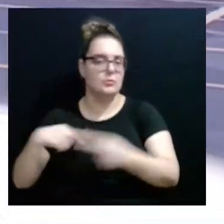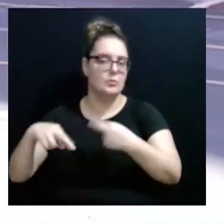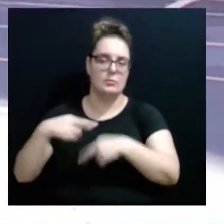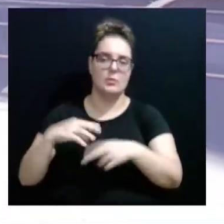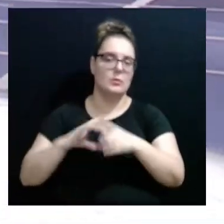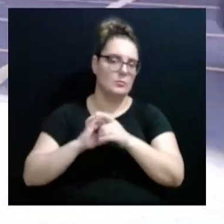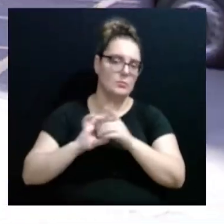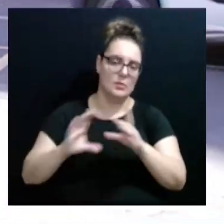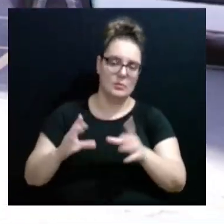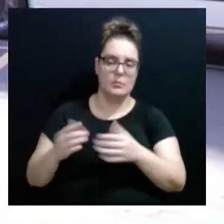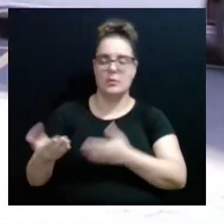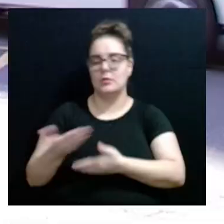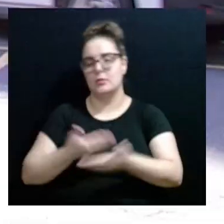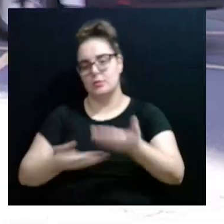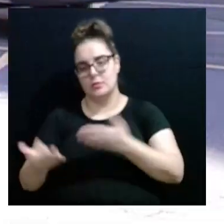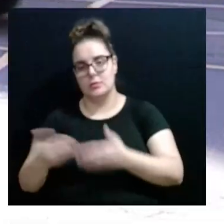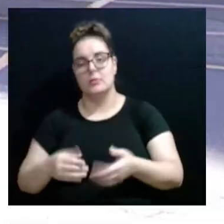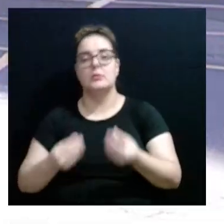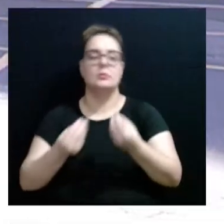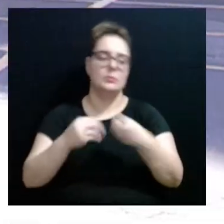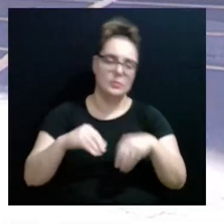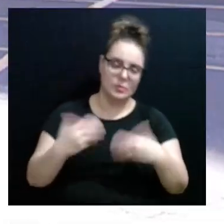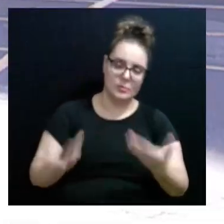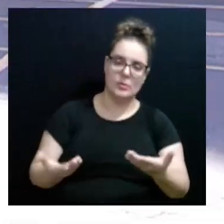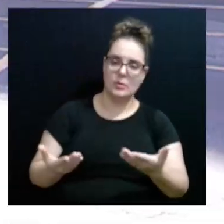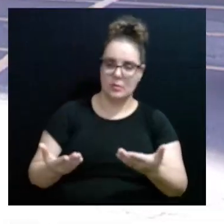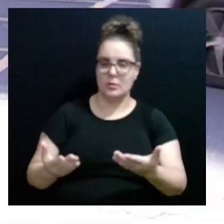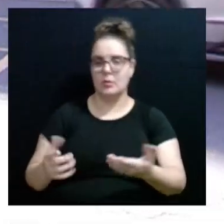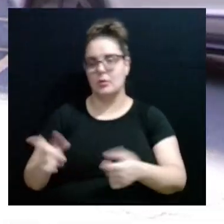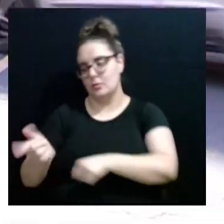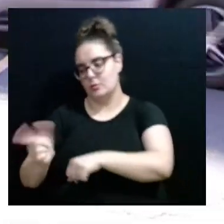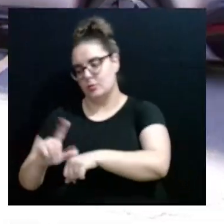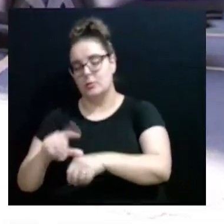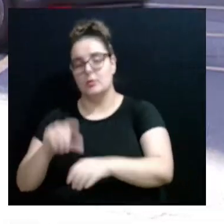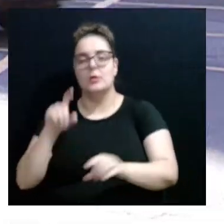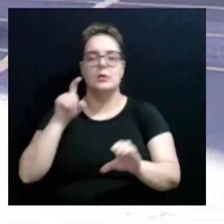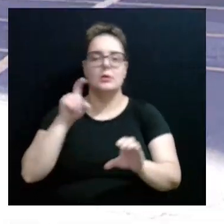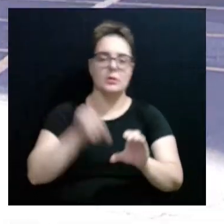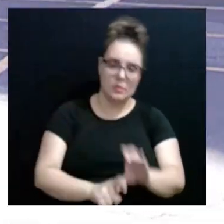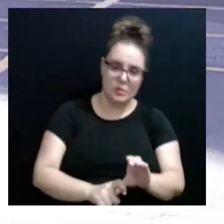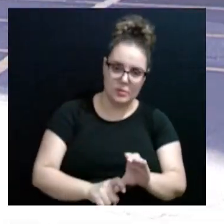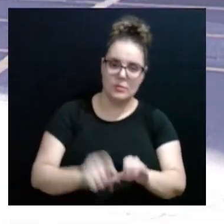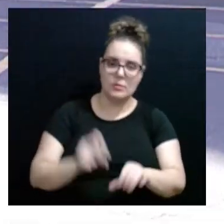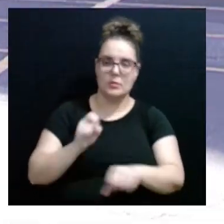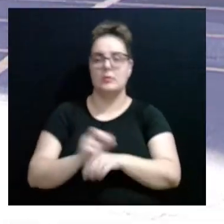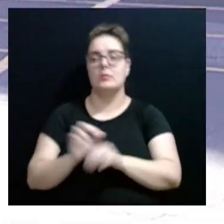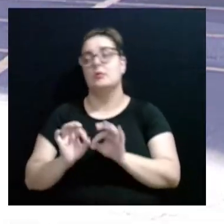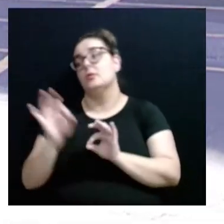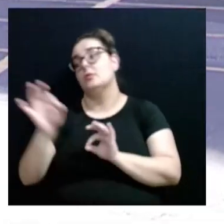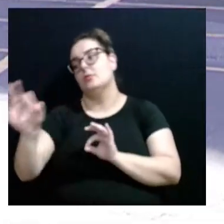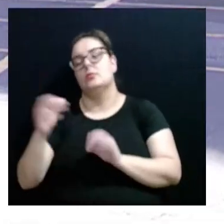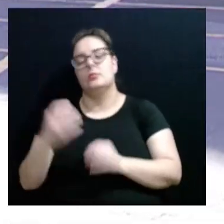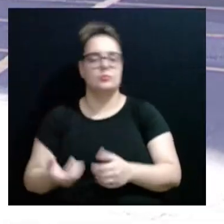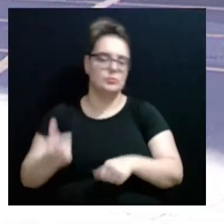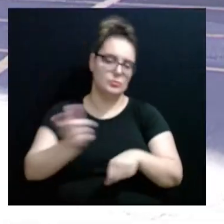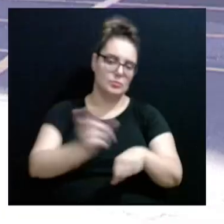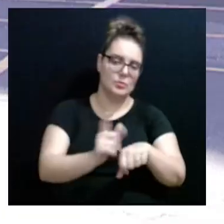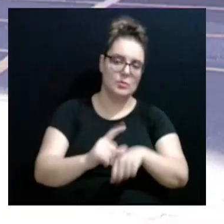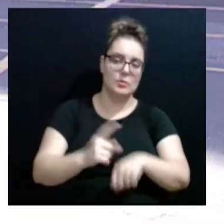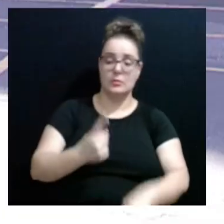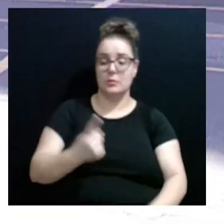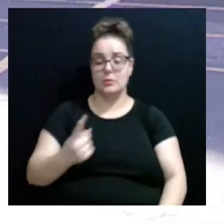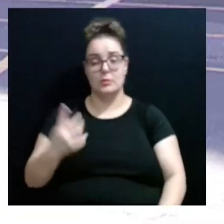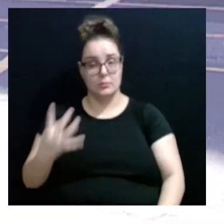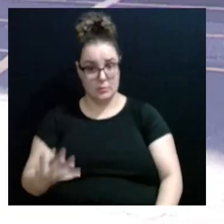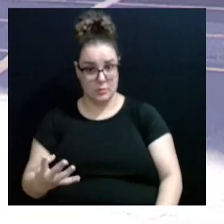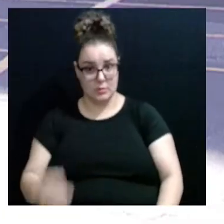então acaba prejudicando o comerciante que depende da vaga externa ao seu comércio, né? Então são 114 vagas, vale informar